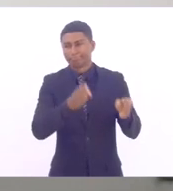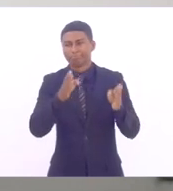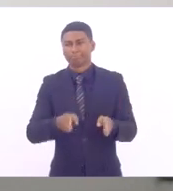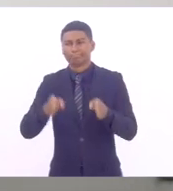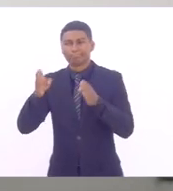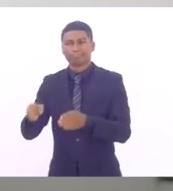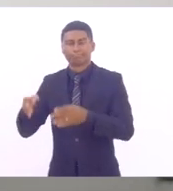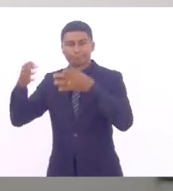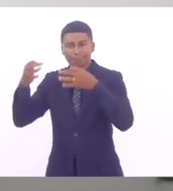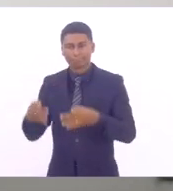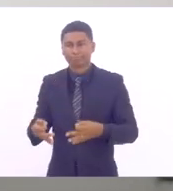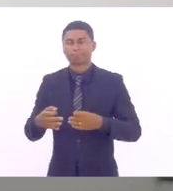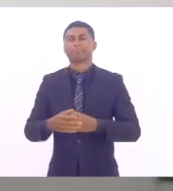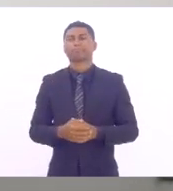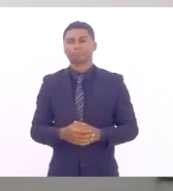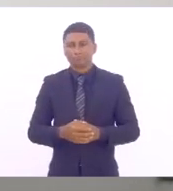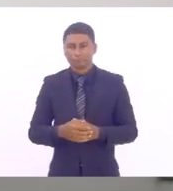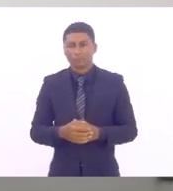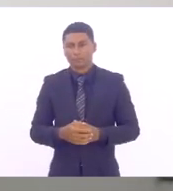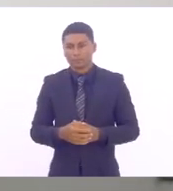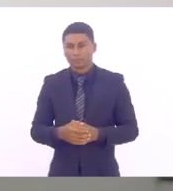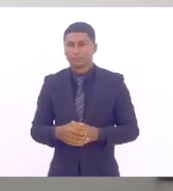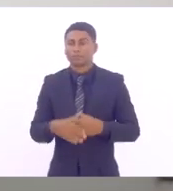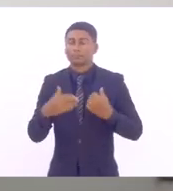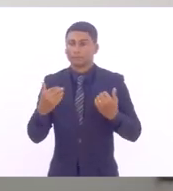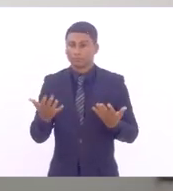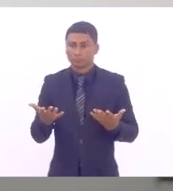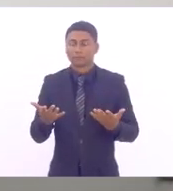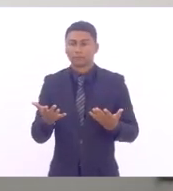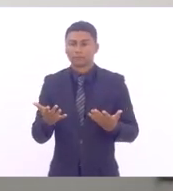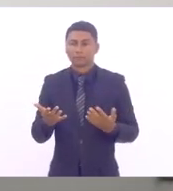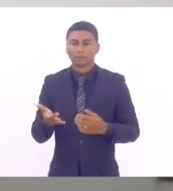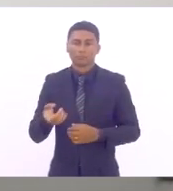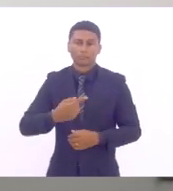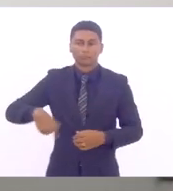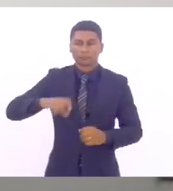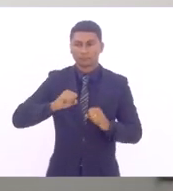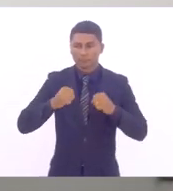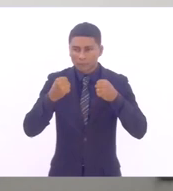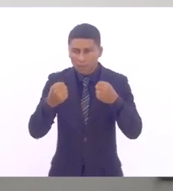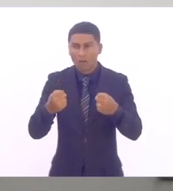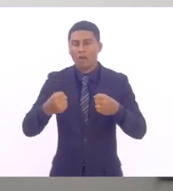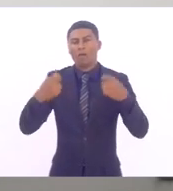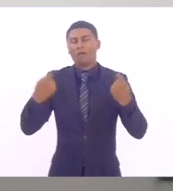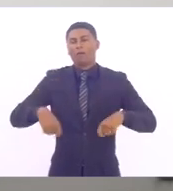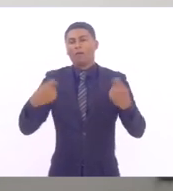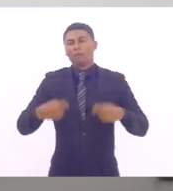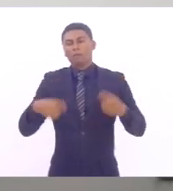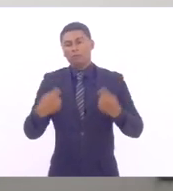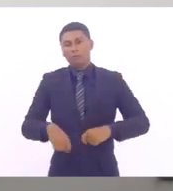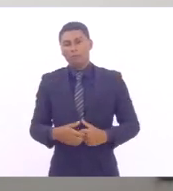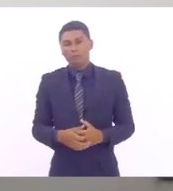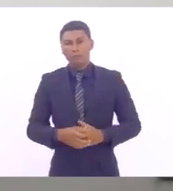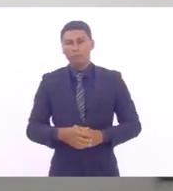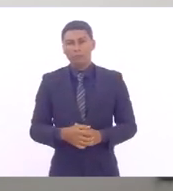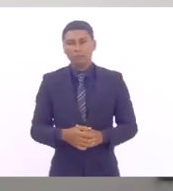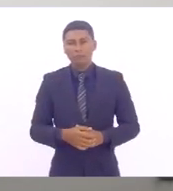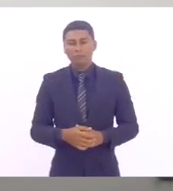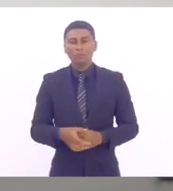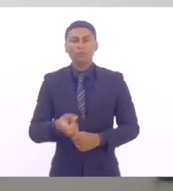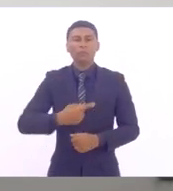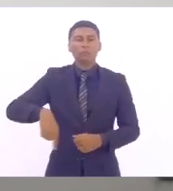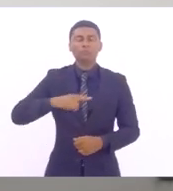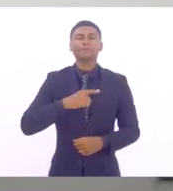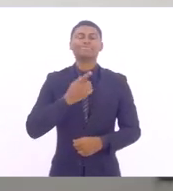jurídica, do Estado Democrático de Direito. E isso nos impõe uma atuação. Obviamente, o nosso maior